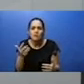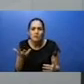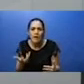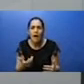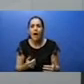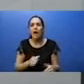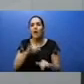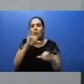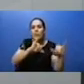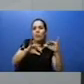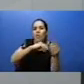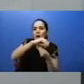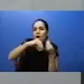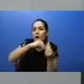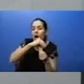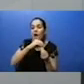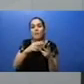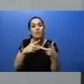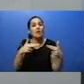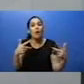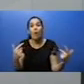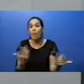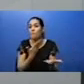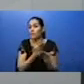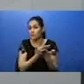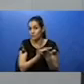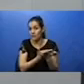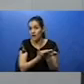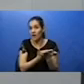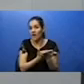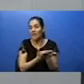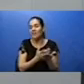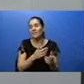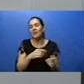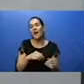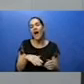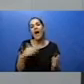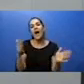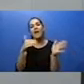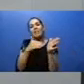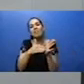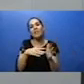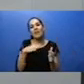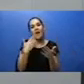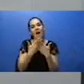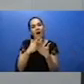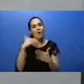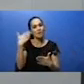muitos itens a serem estudados. E nos vemos na nossa próxima aula.